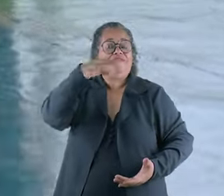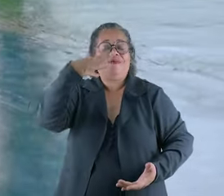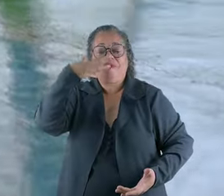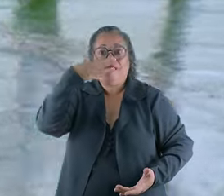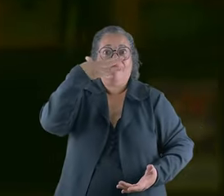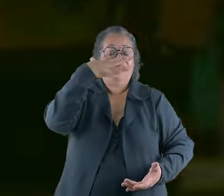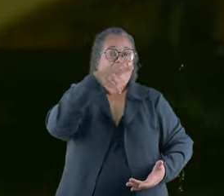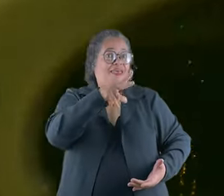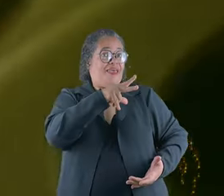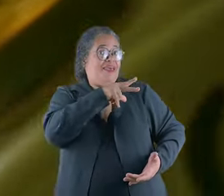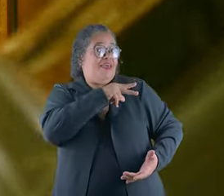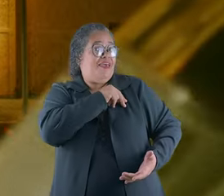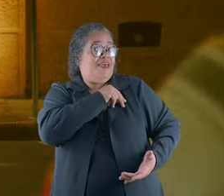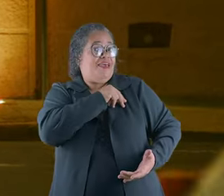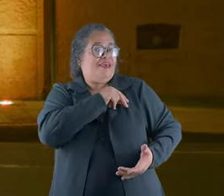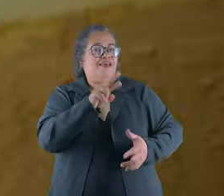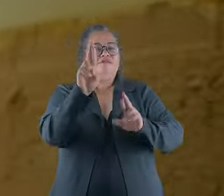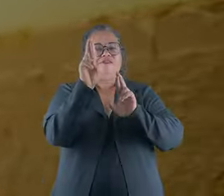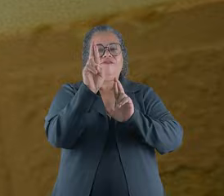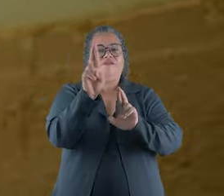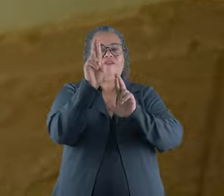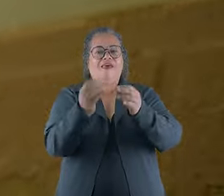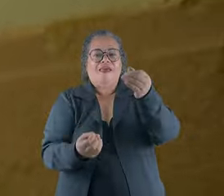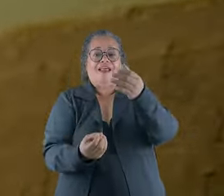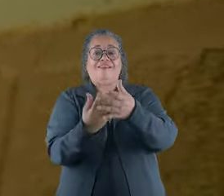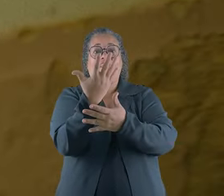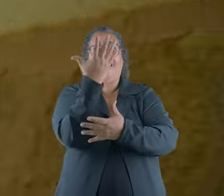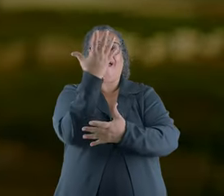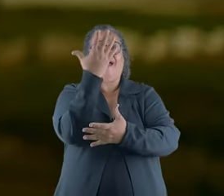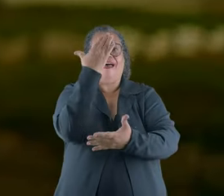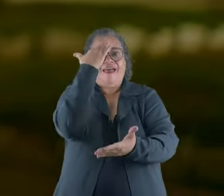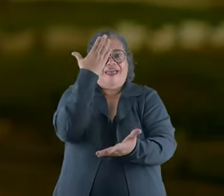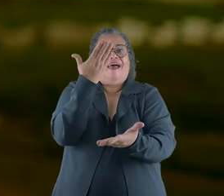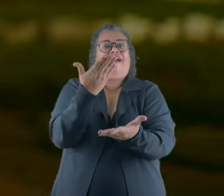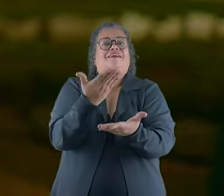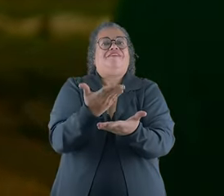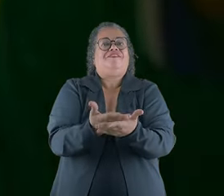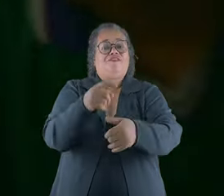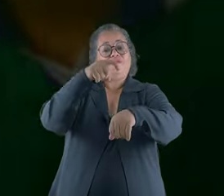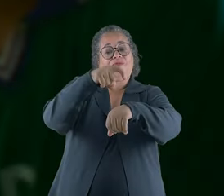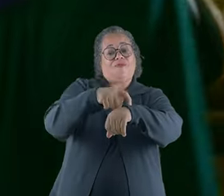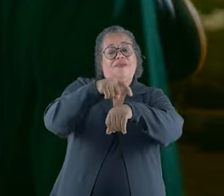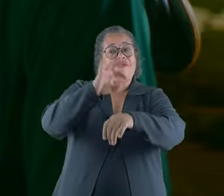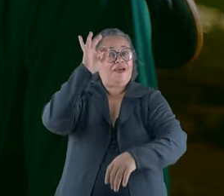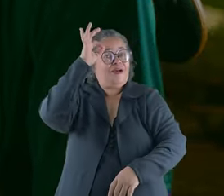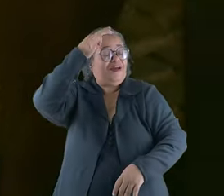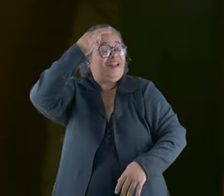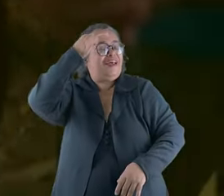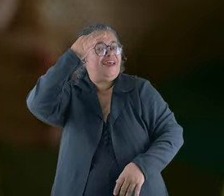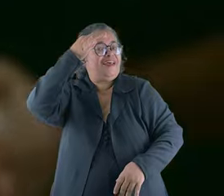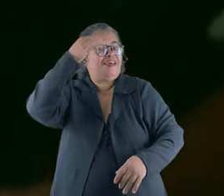Você vai se surpreender. Desejos vão se realizar. Acredite, o momento